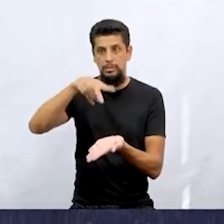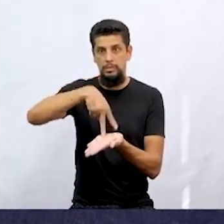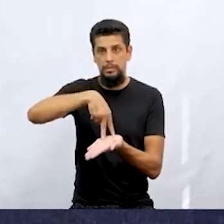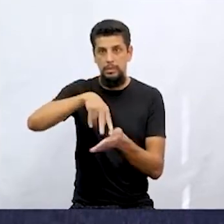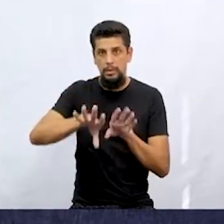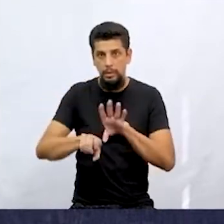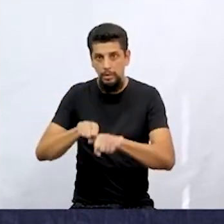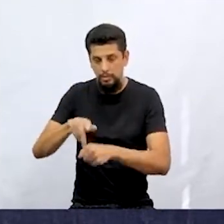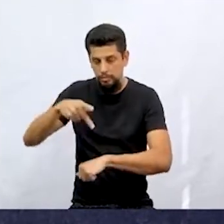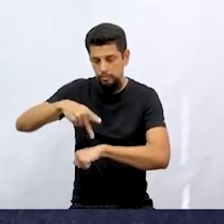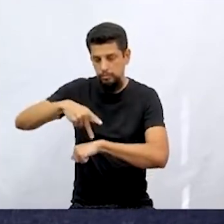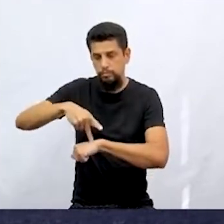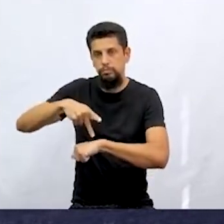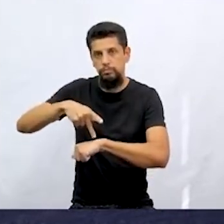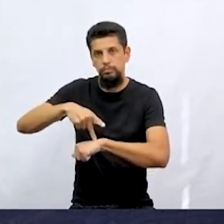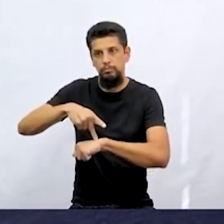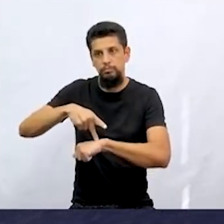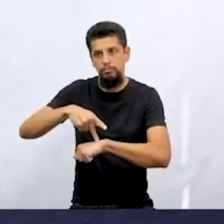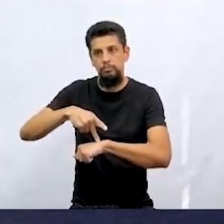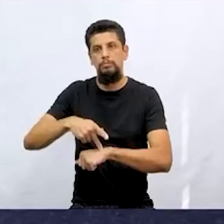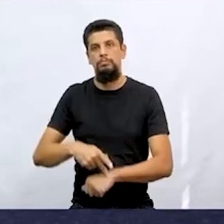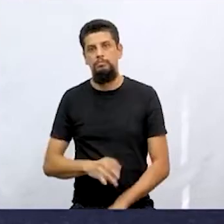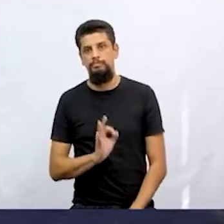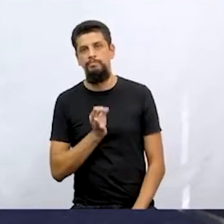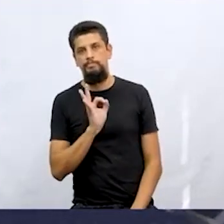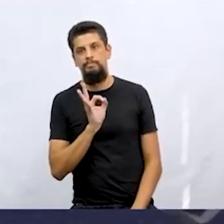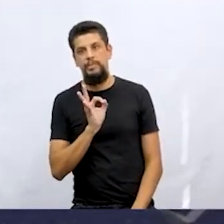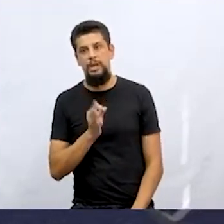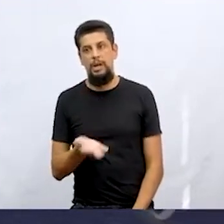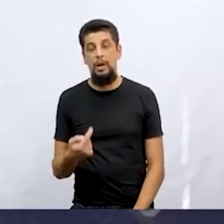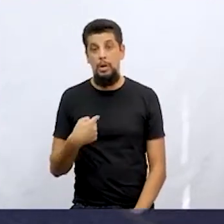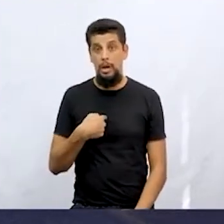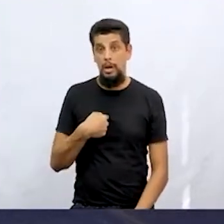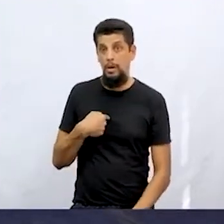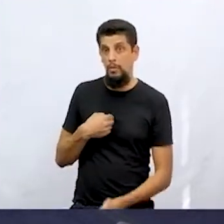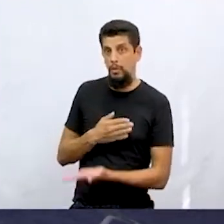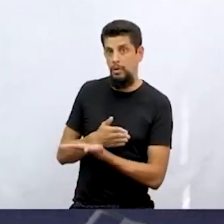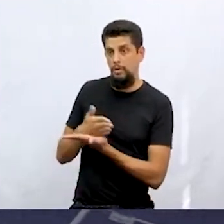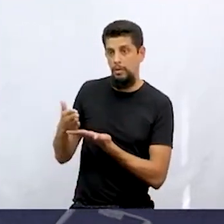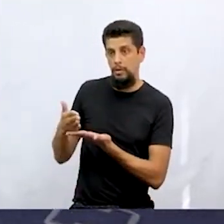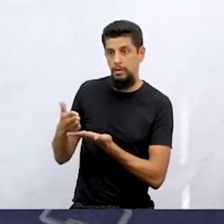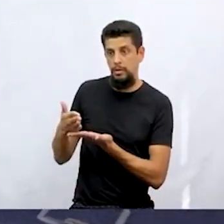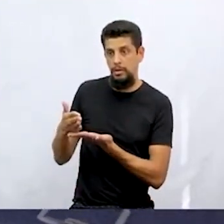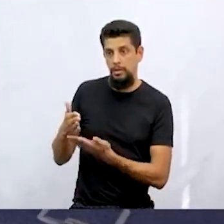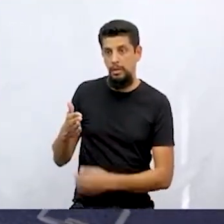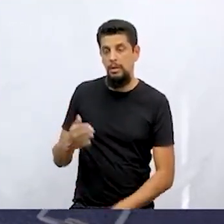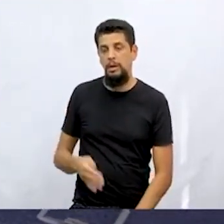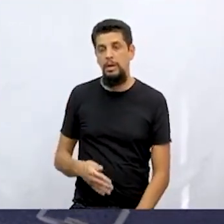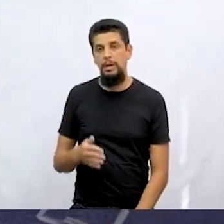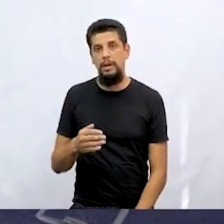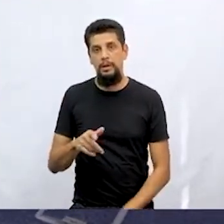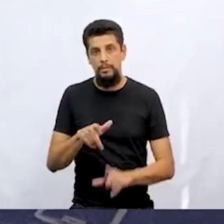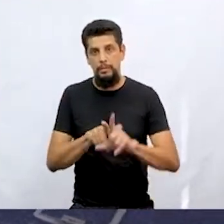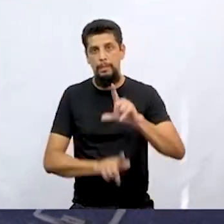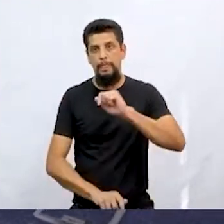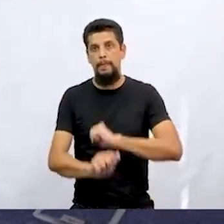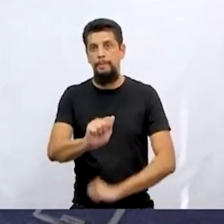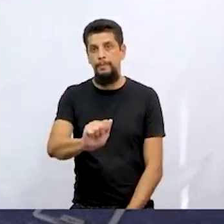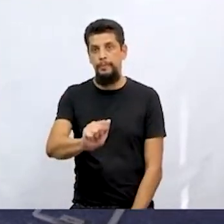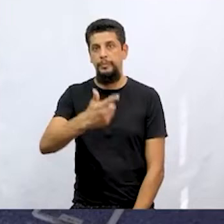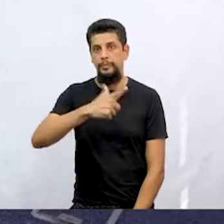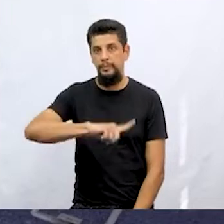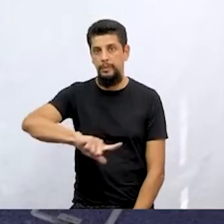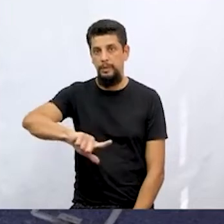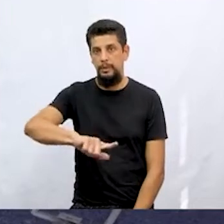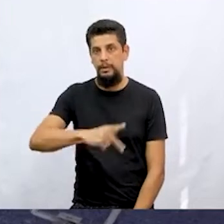dois. Pego a pedrinha. Pisa. Dois. Isso. Ah, então, tá. Como eu vou começar agora o jogo, a minha vez, eu vou na letra A de